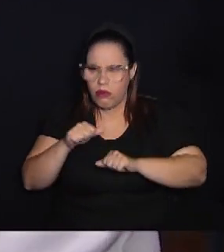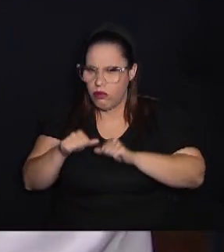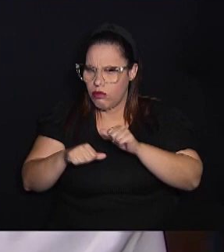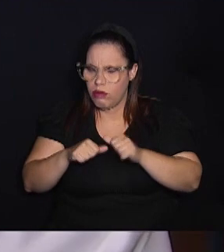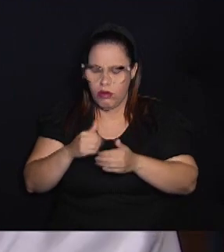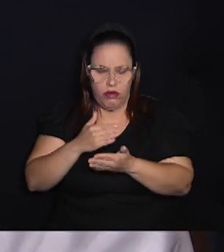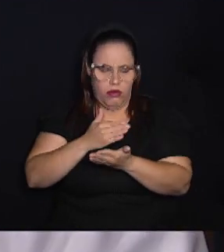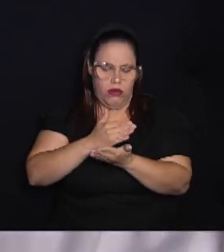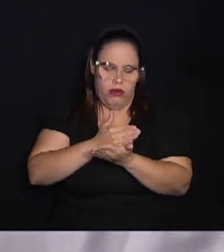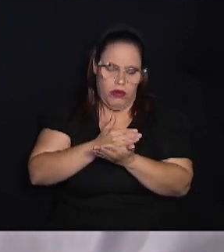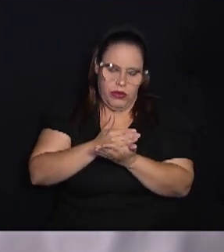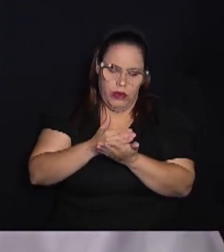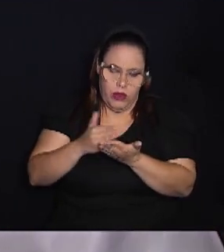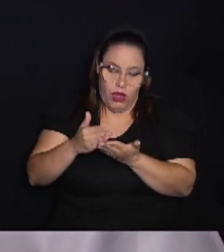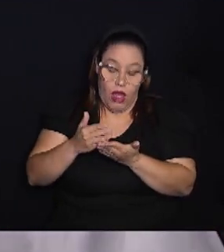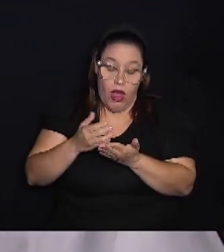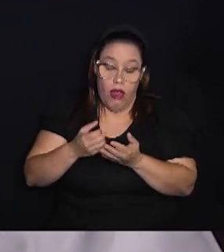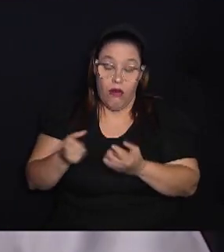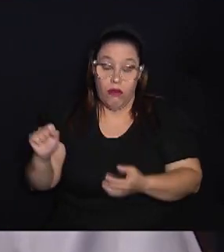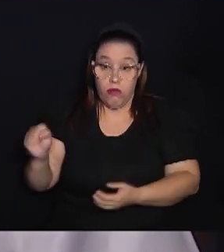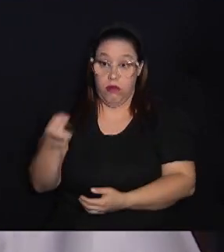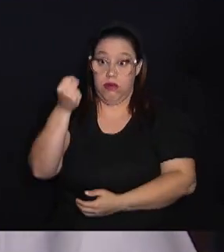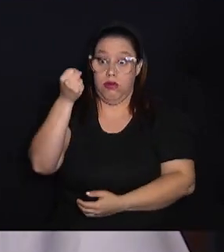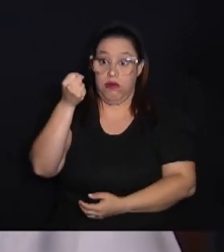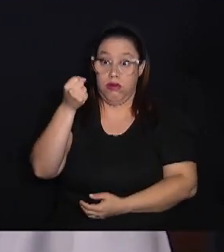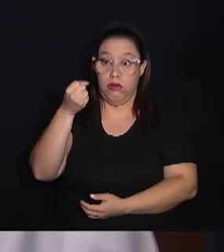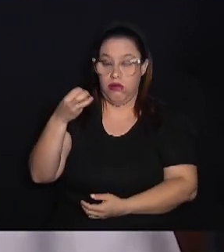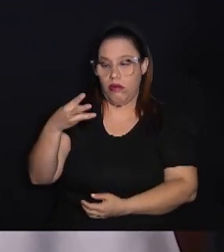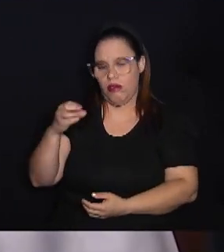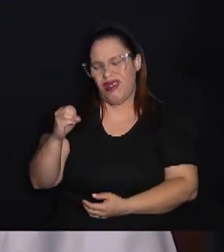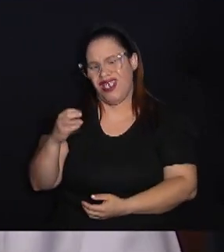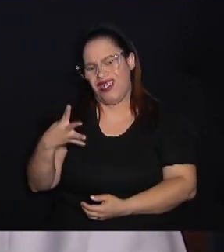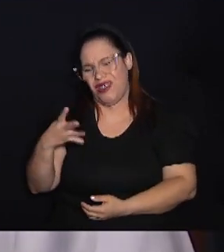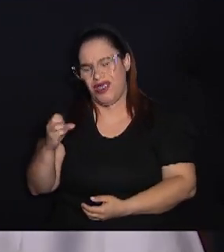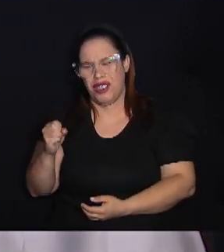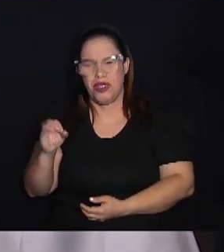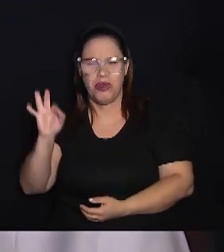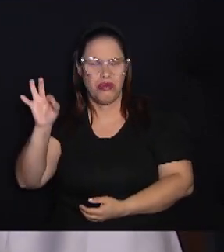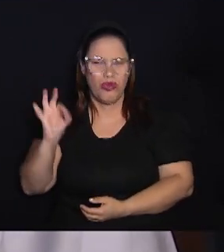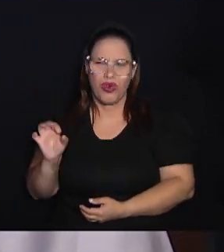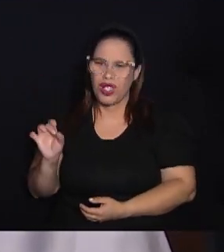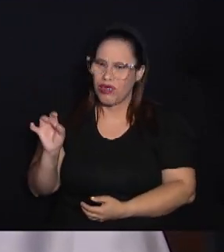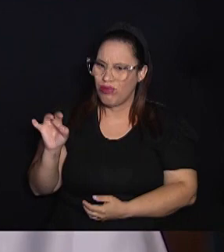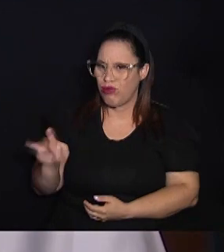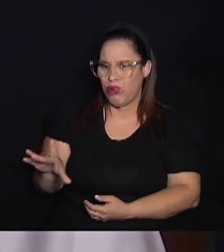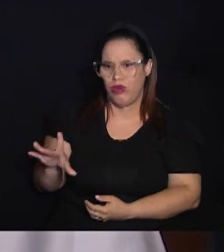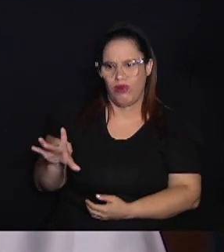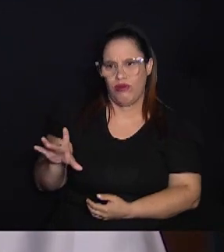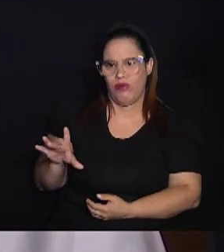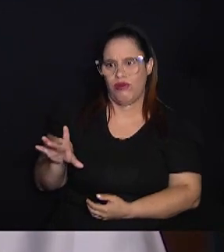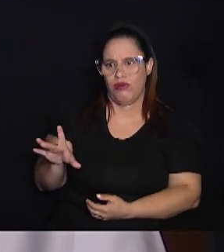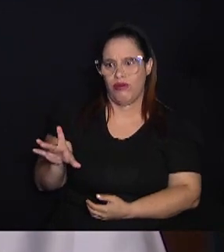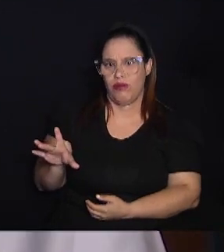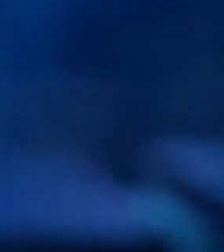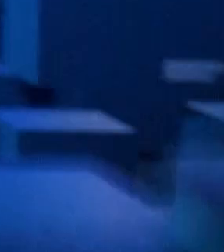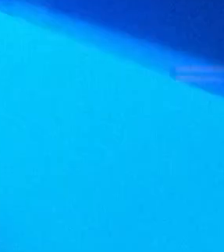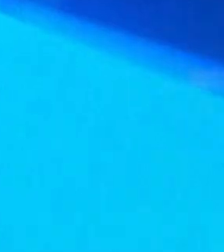fase avançada é 30%, 40% no máximo nesses casos.